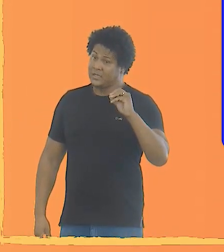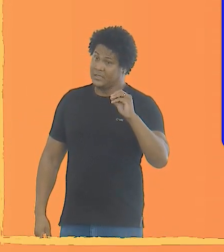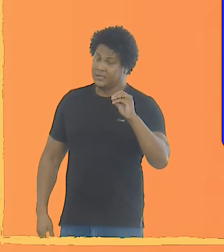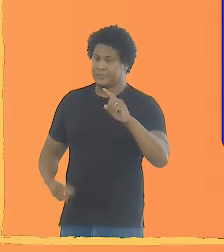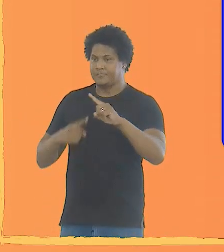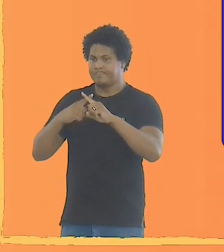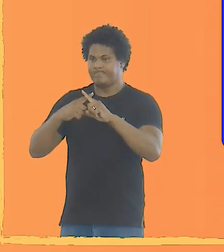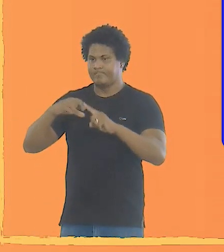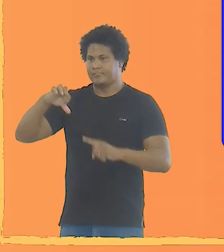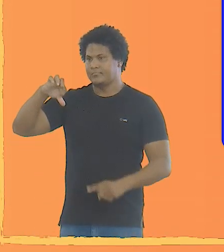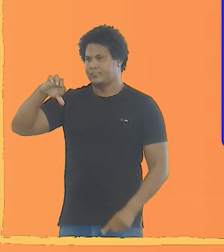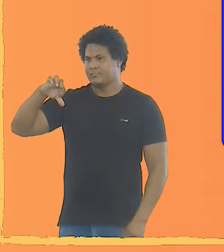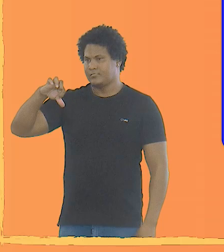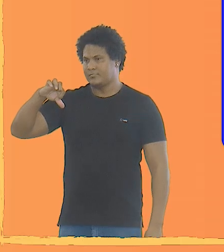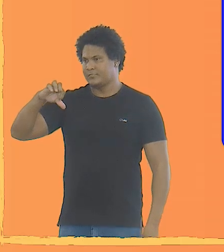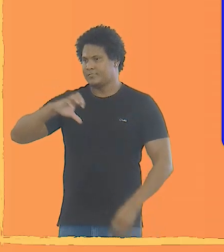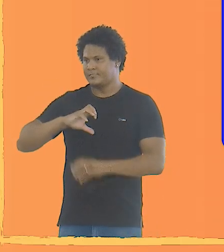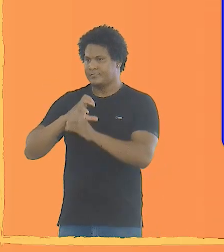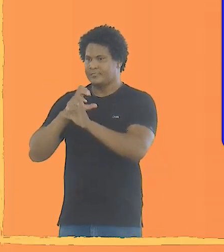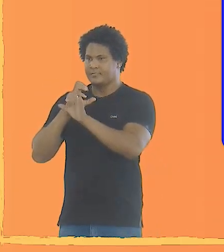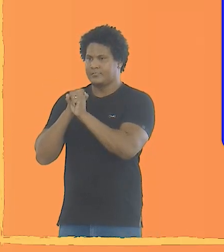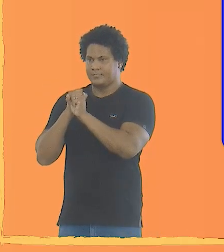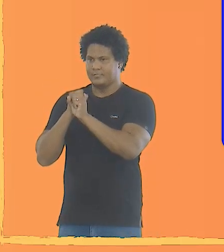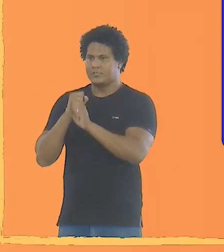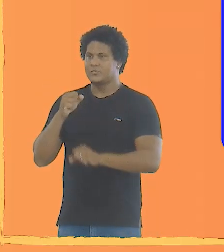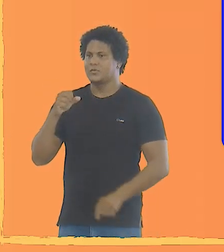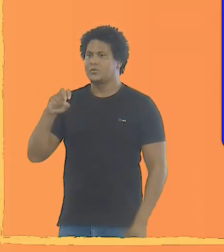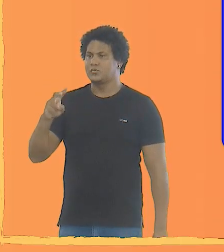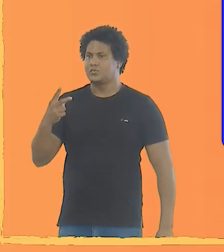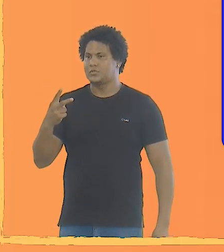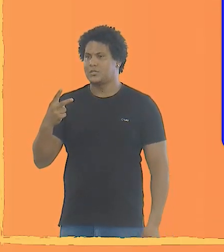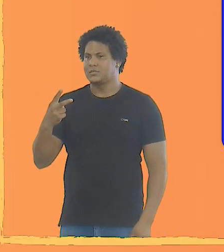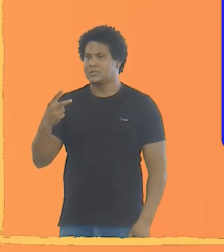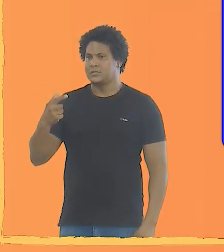vai dar 270. Então, são